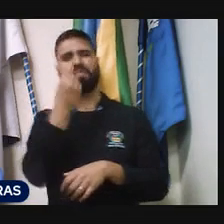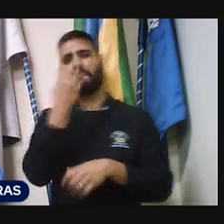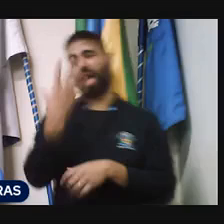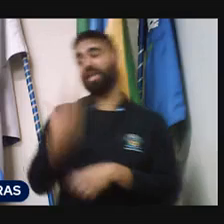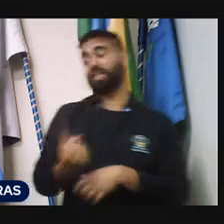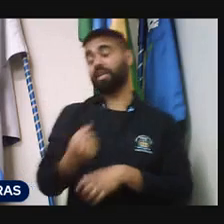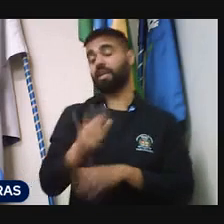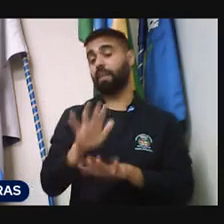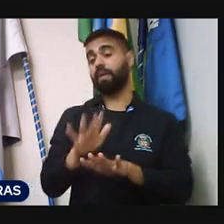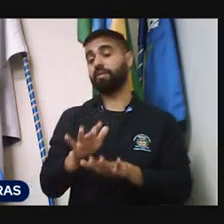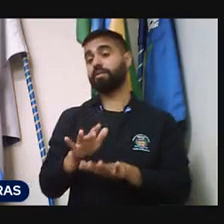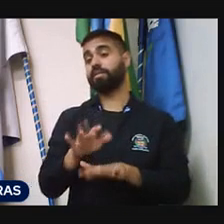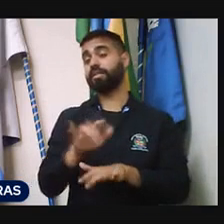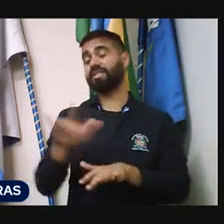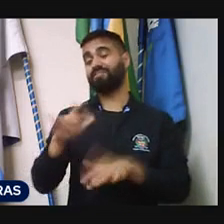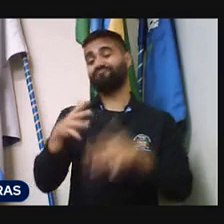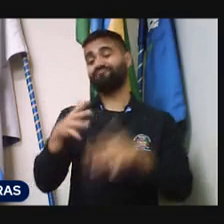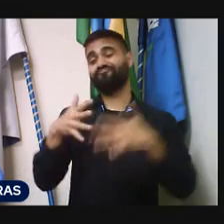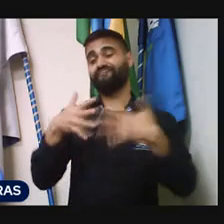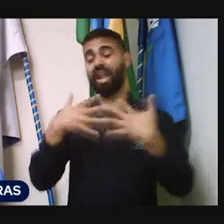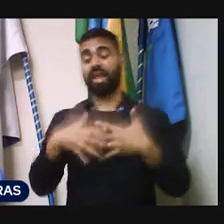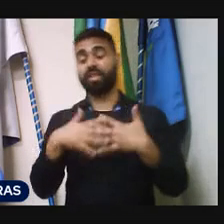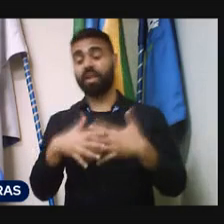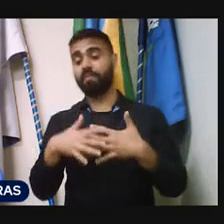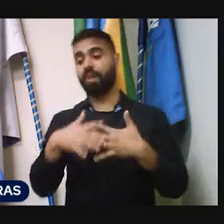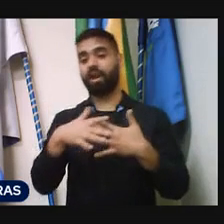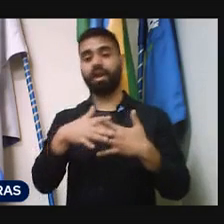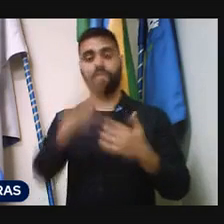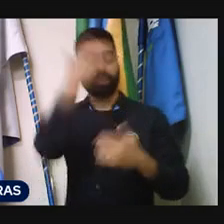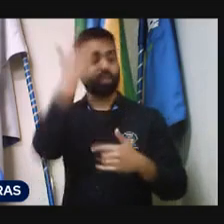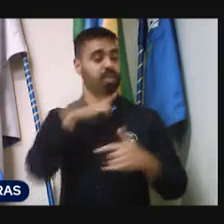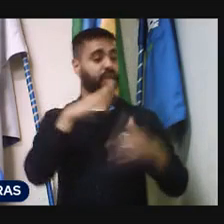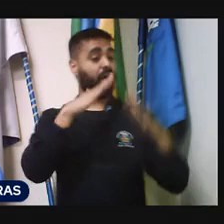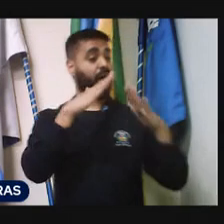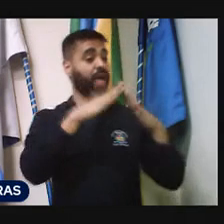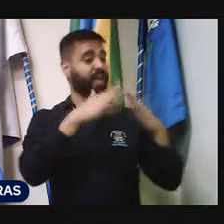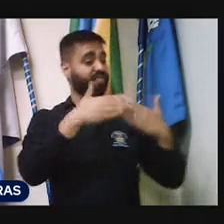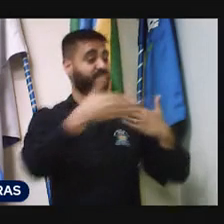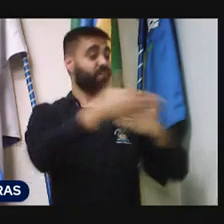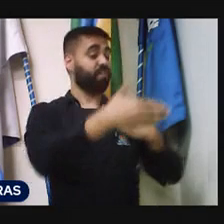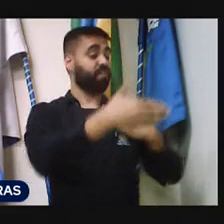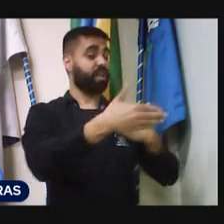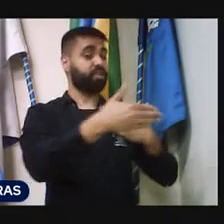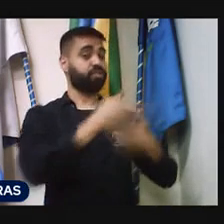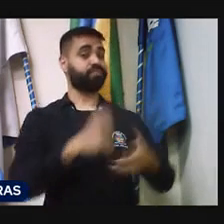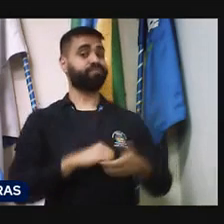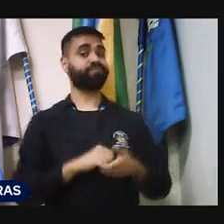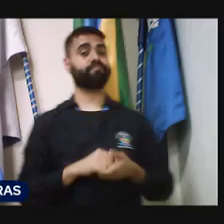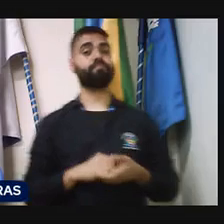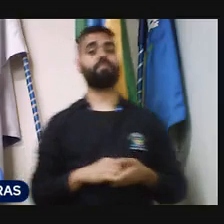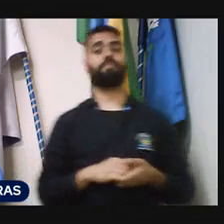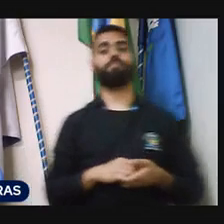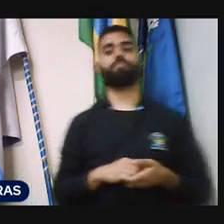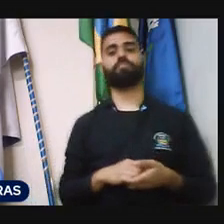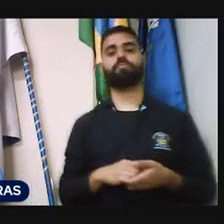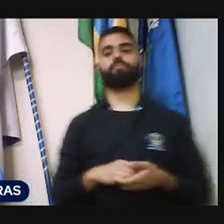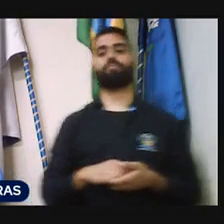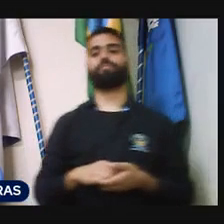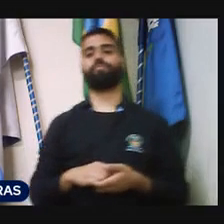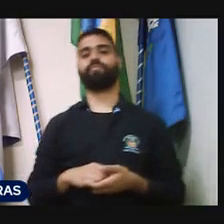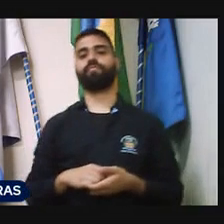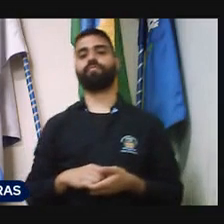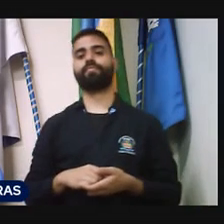quando ela atrapalha aquele morador na qual é essa lixeira foi colocada